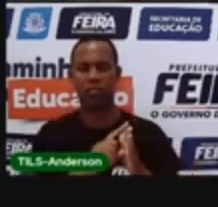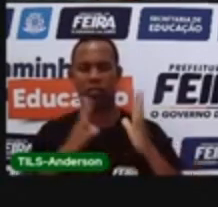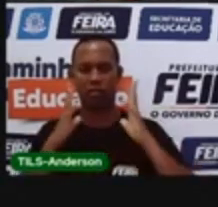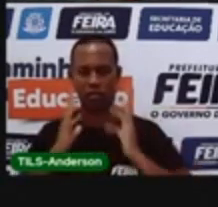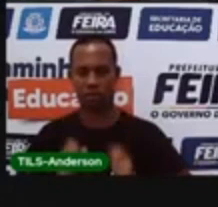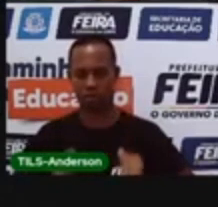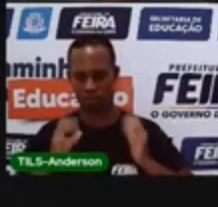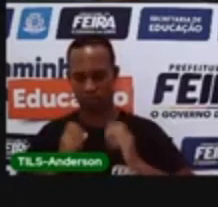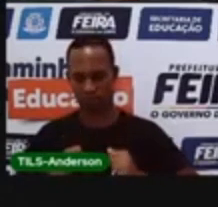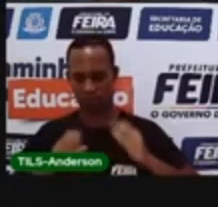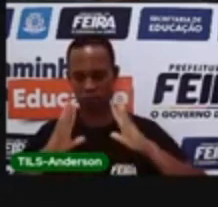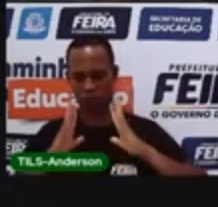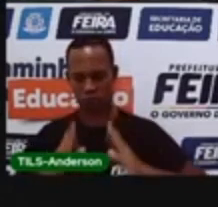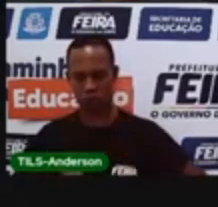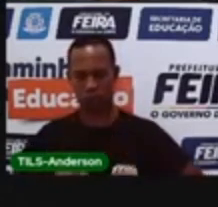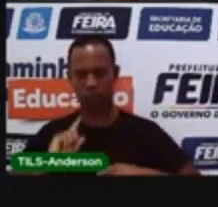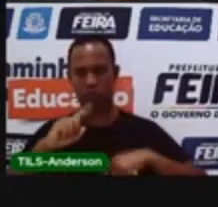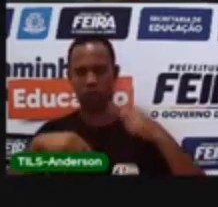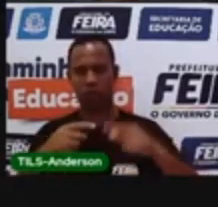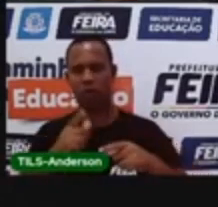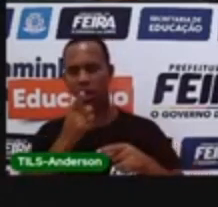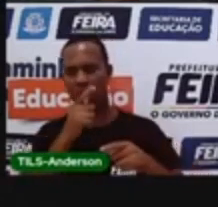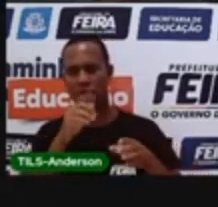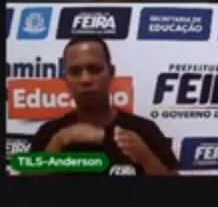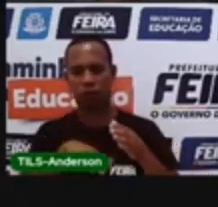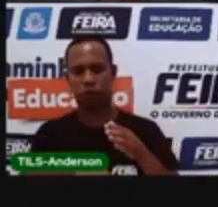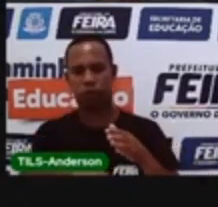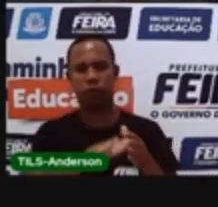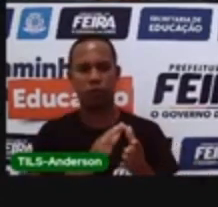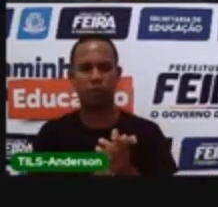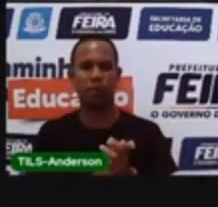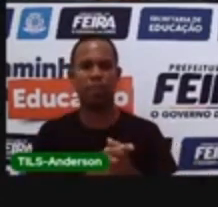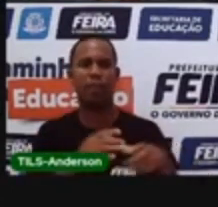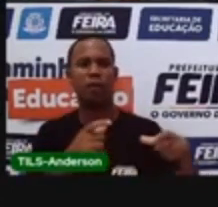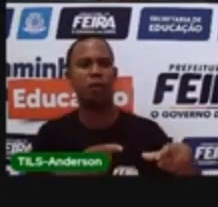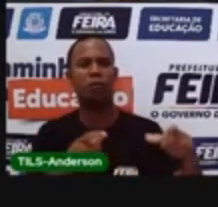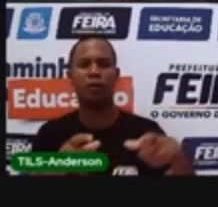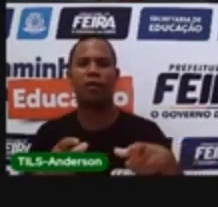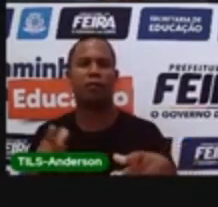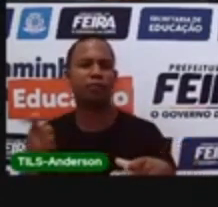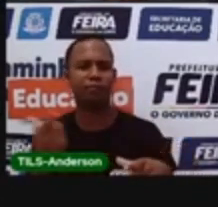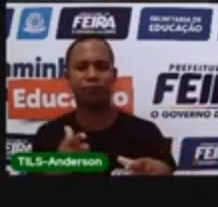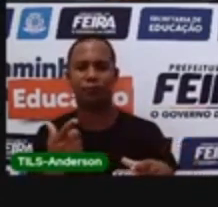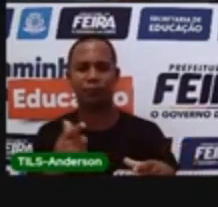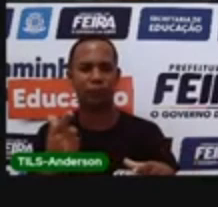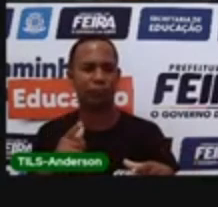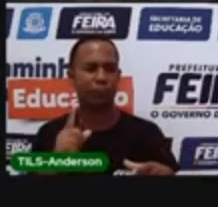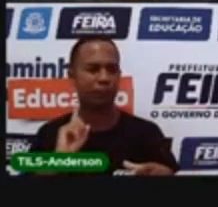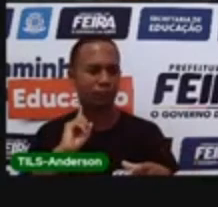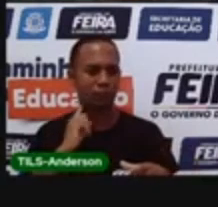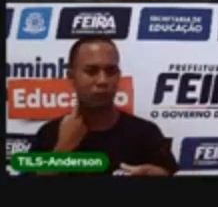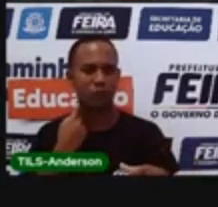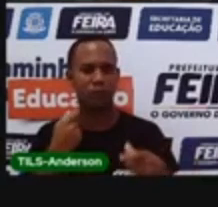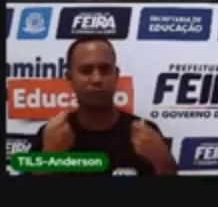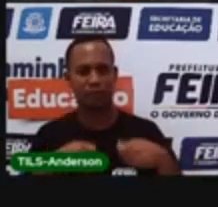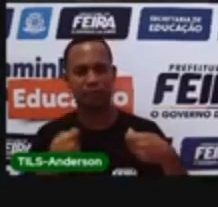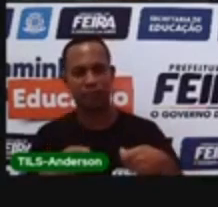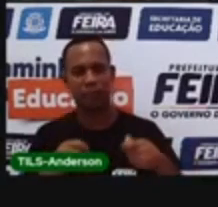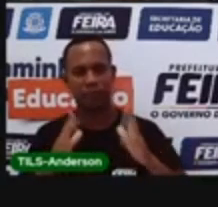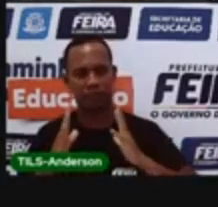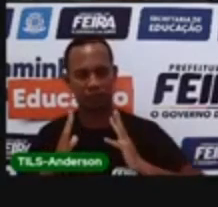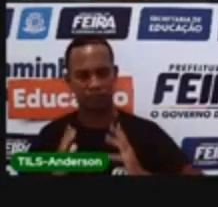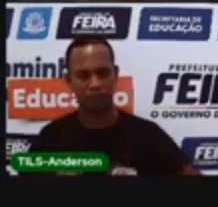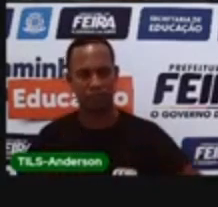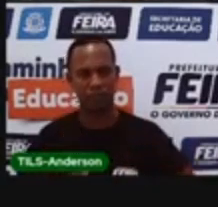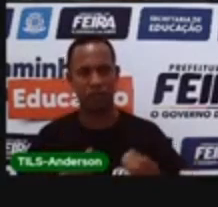ou lagos. Em alguns lugares onde não há rede de esgoto, é necessário construir fossas. Elas